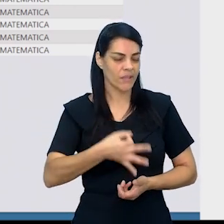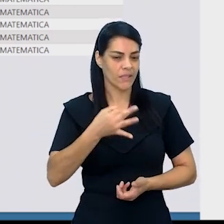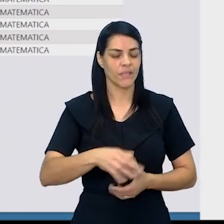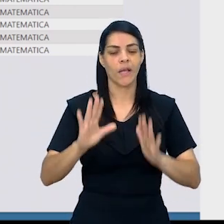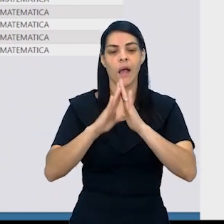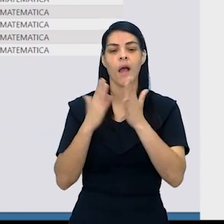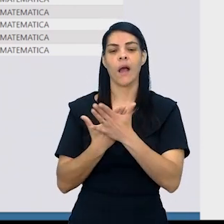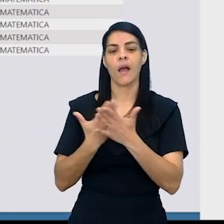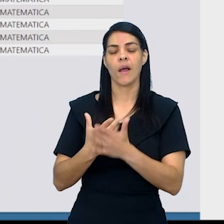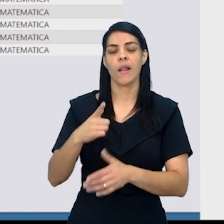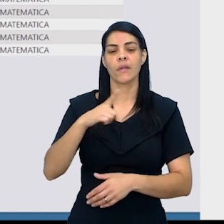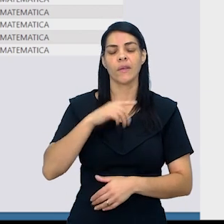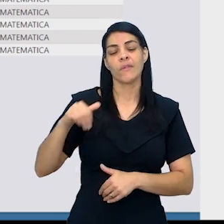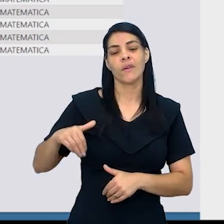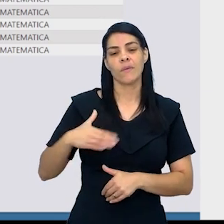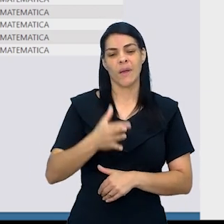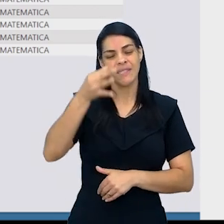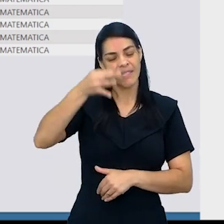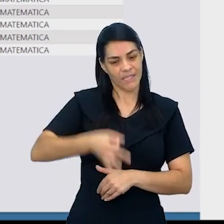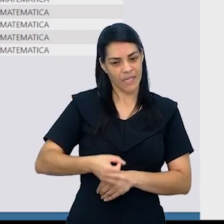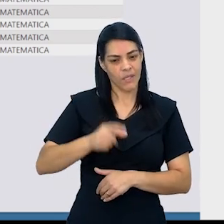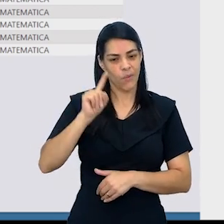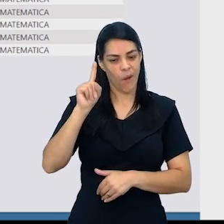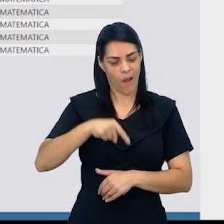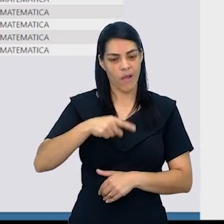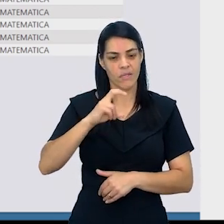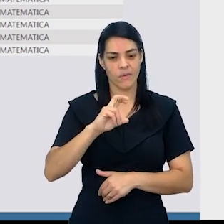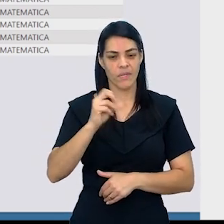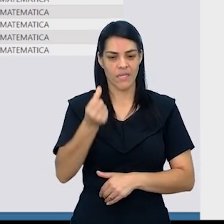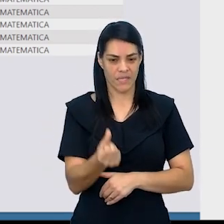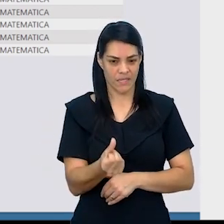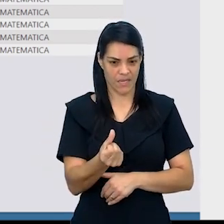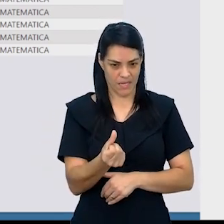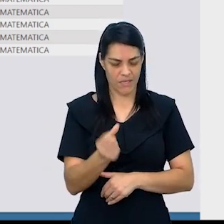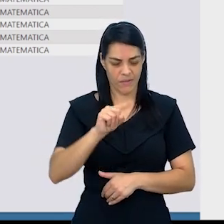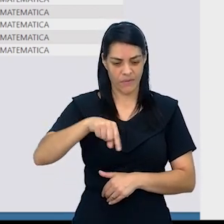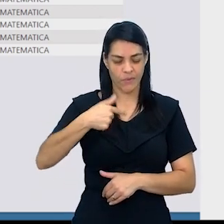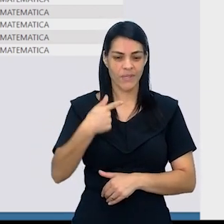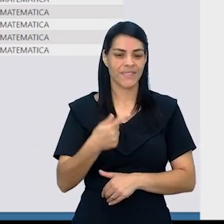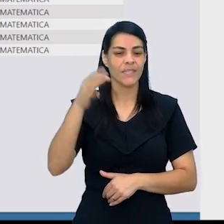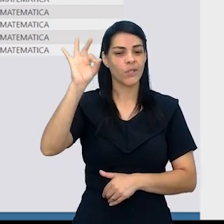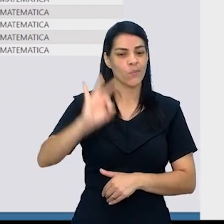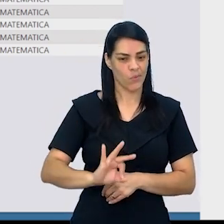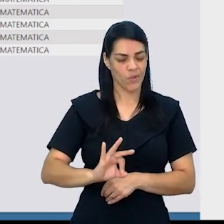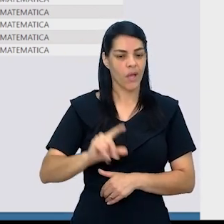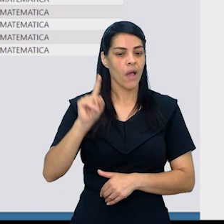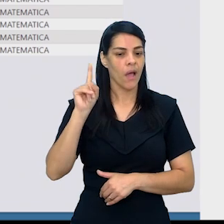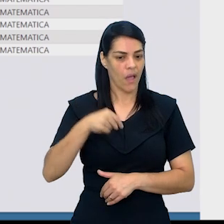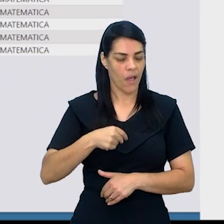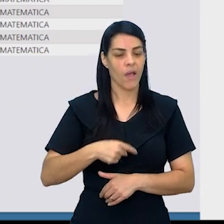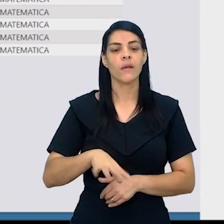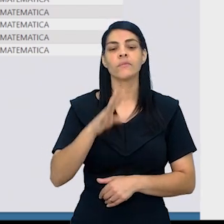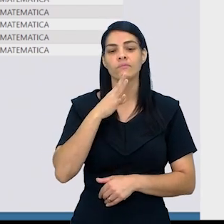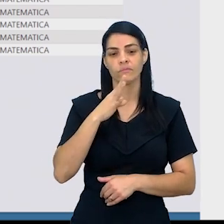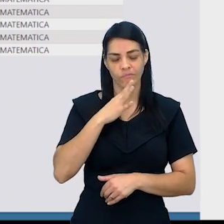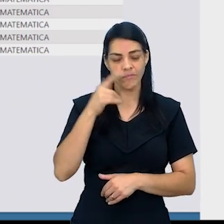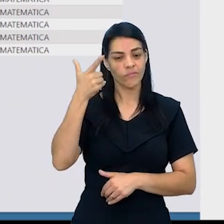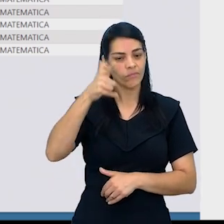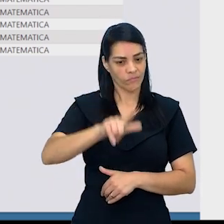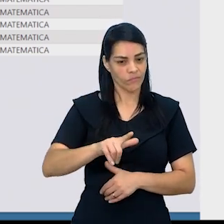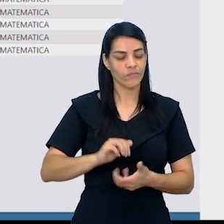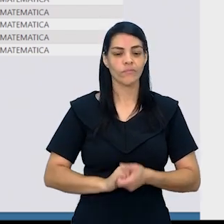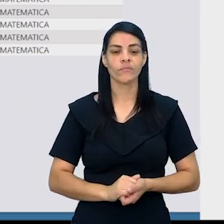aí que teve mais acertos foi 56,7% certo que é reconhecer condições